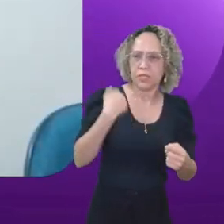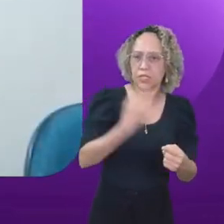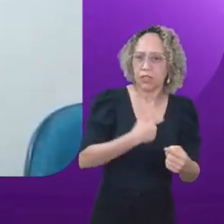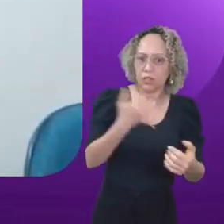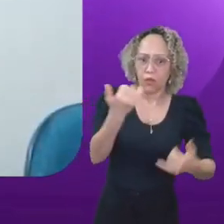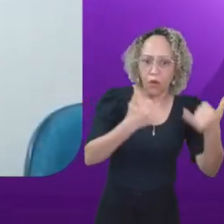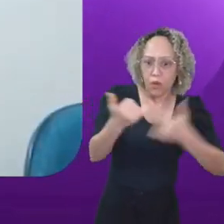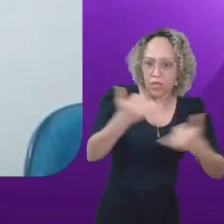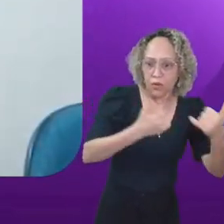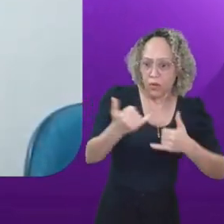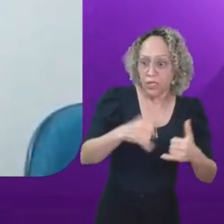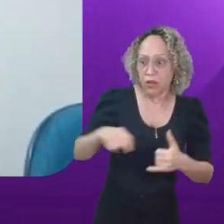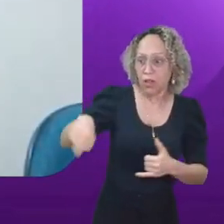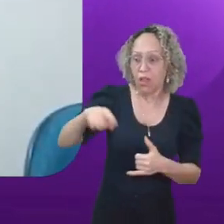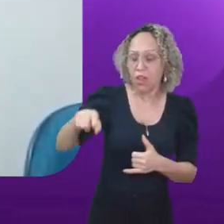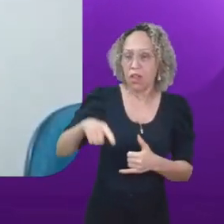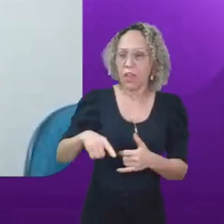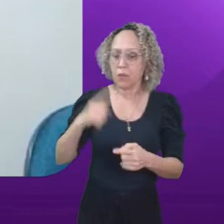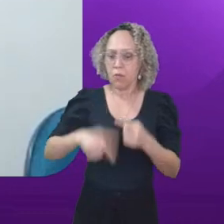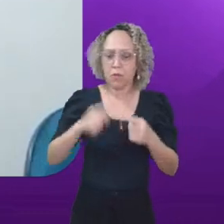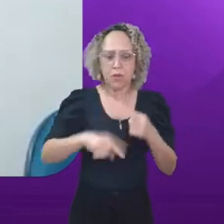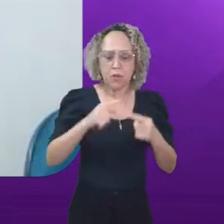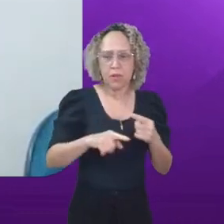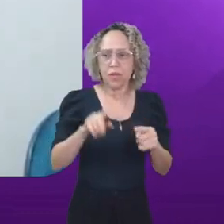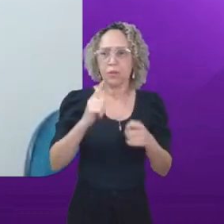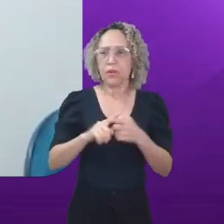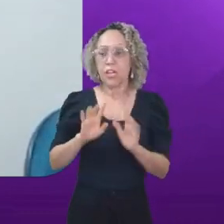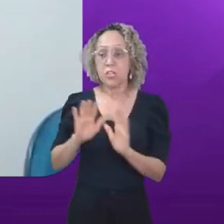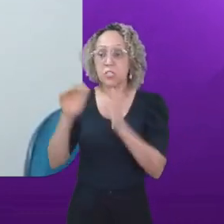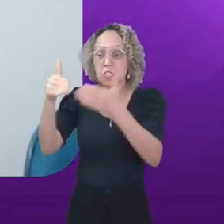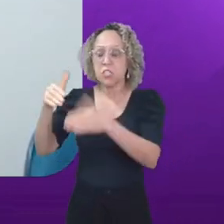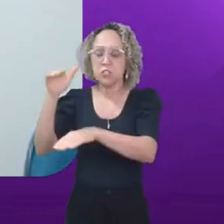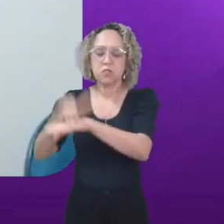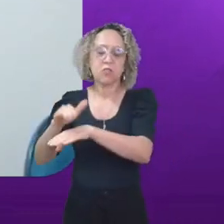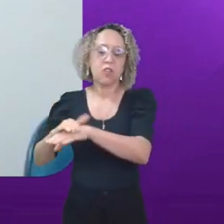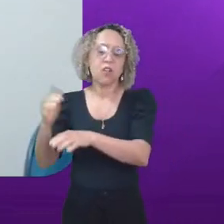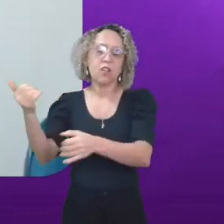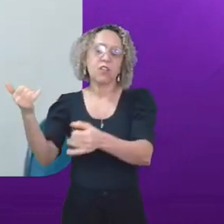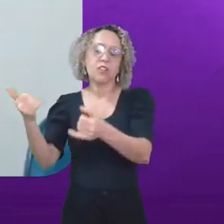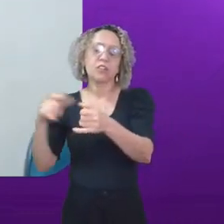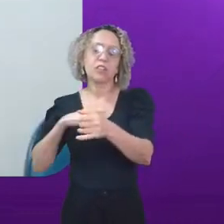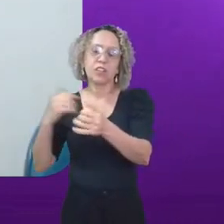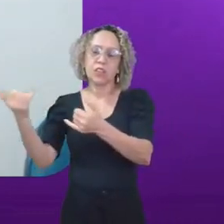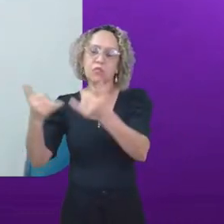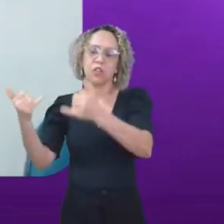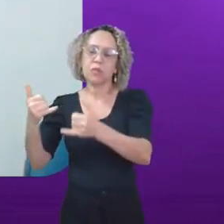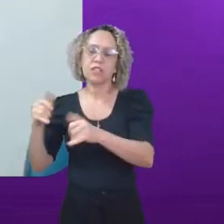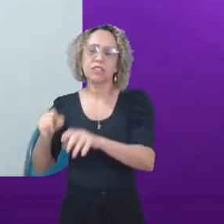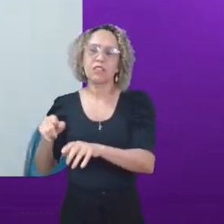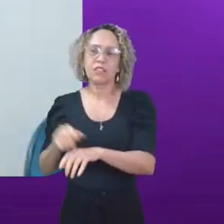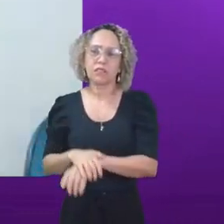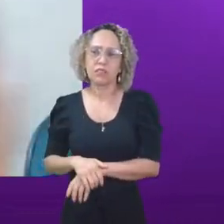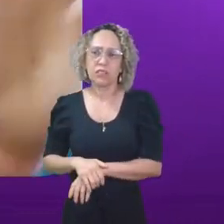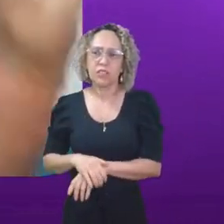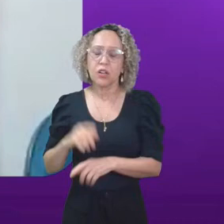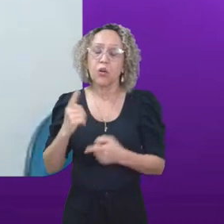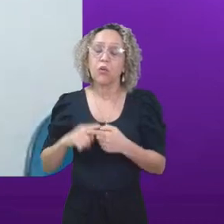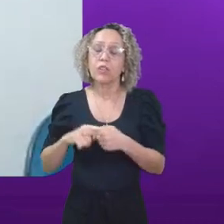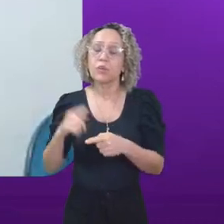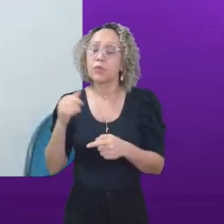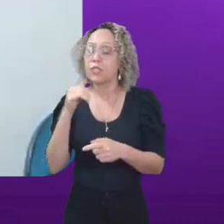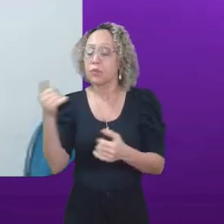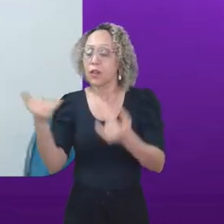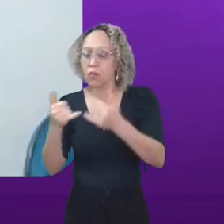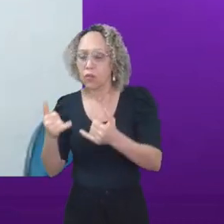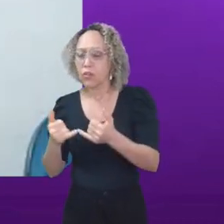gente conquistasse coisas. Eles queriam centralizar neles aquilo, né? Eles queriam usufruir do que era para ser para a população inteira,